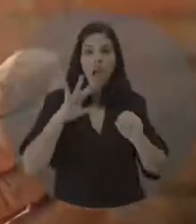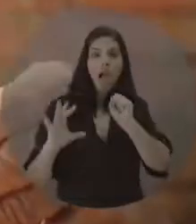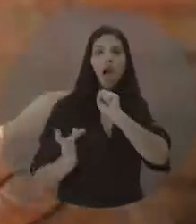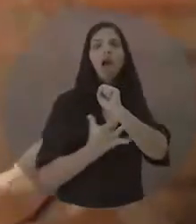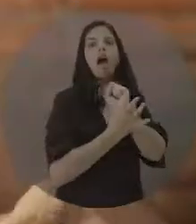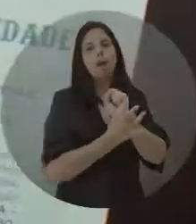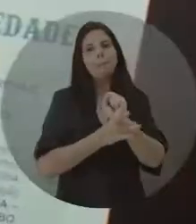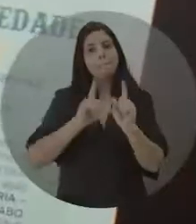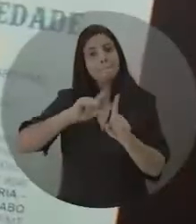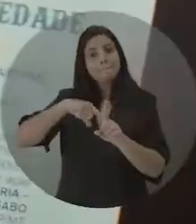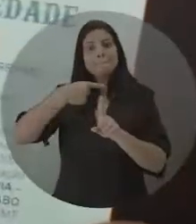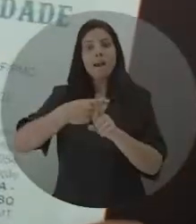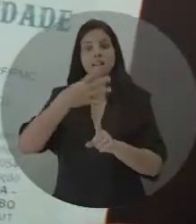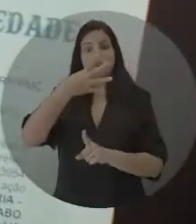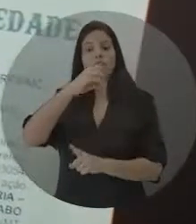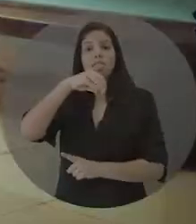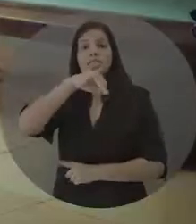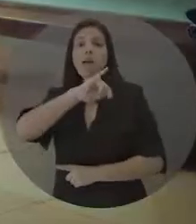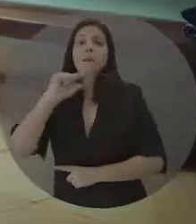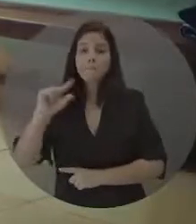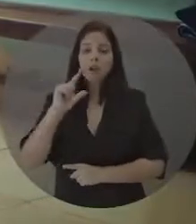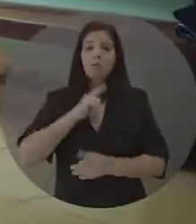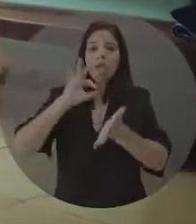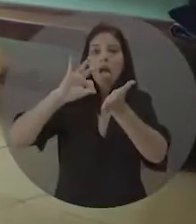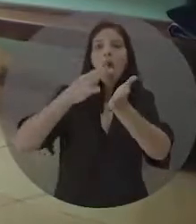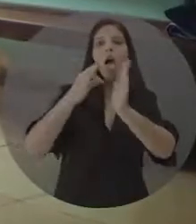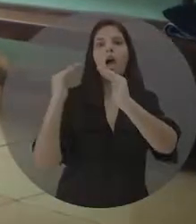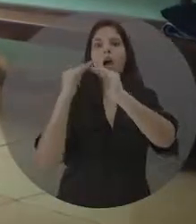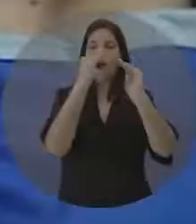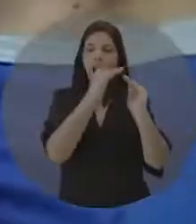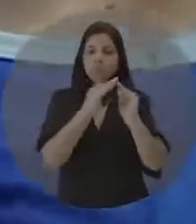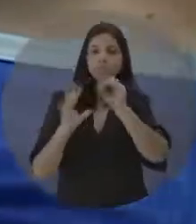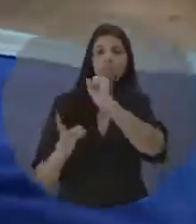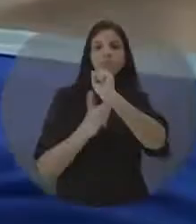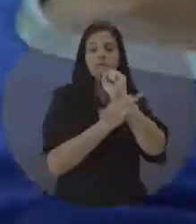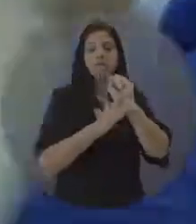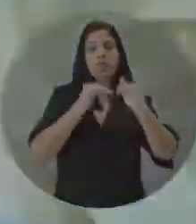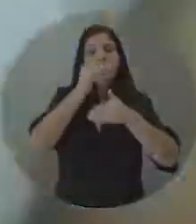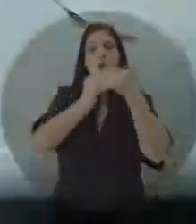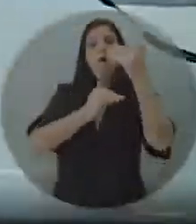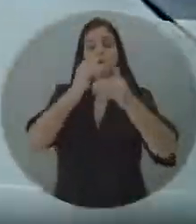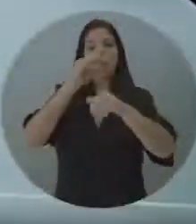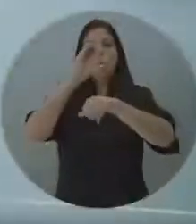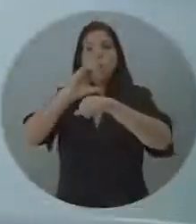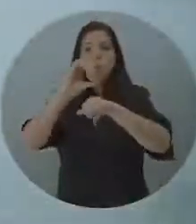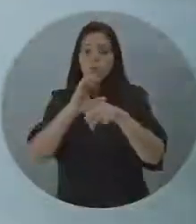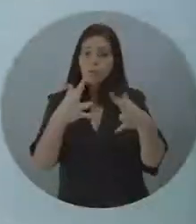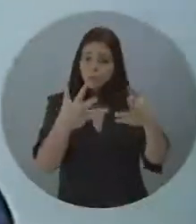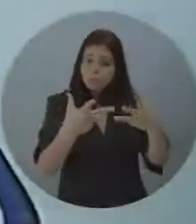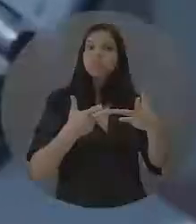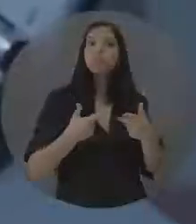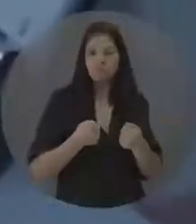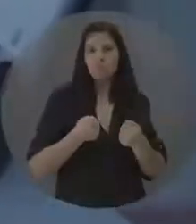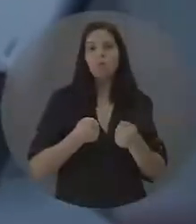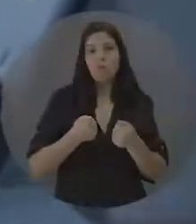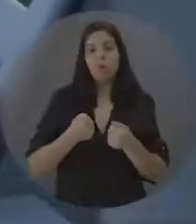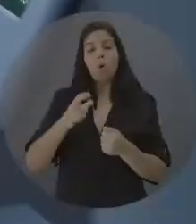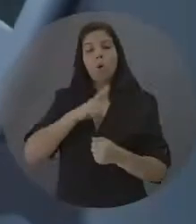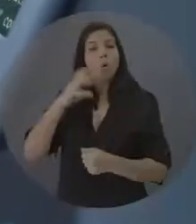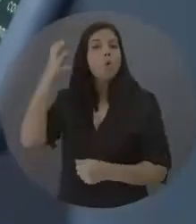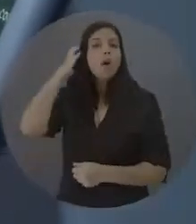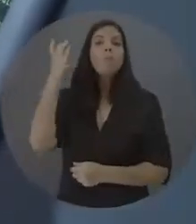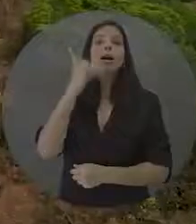Quer garantir mais 40 mil títulos de propriedade e avançar com o Qualifica Juventude, o